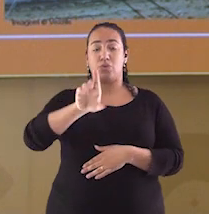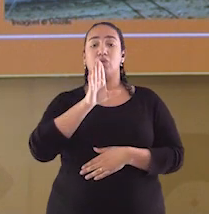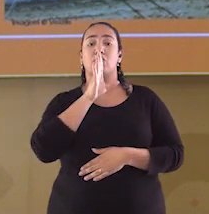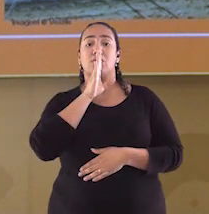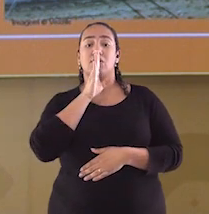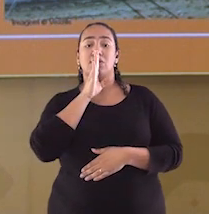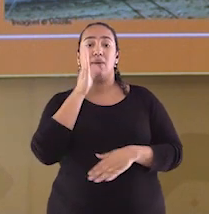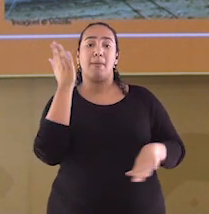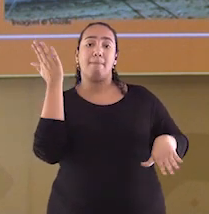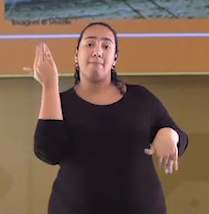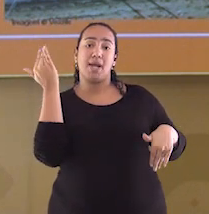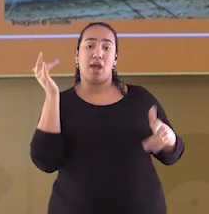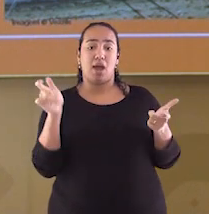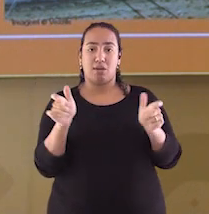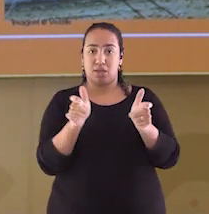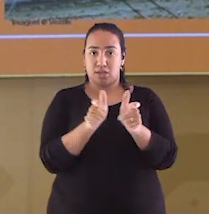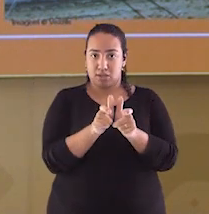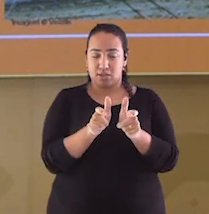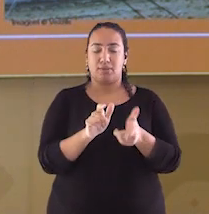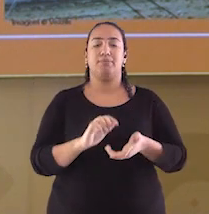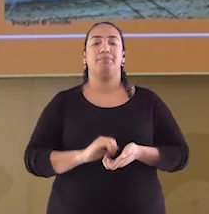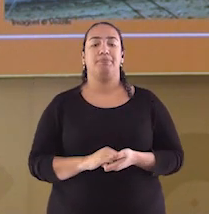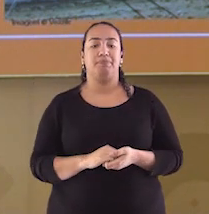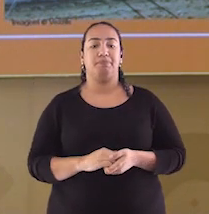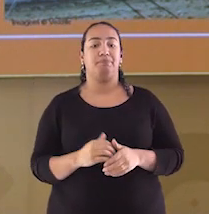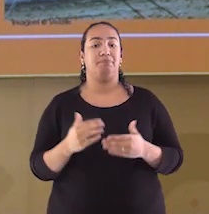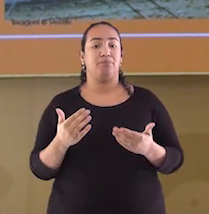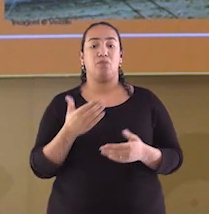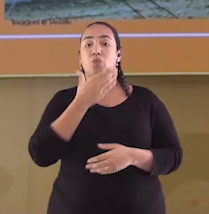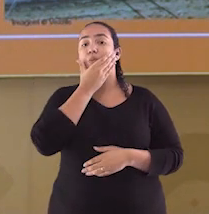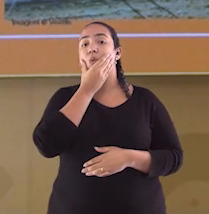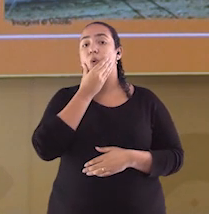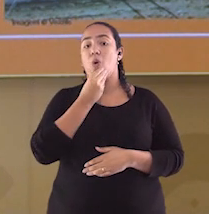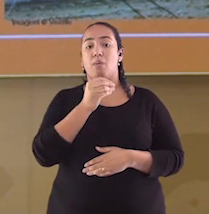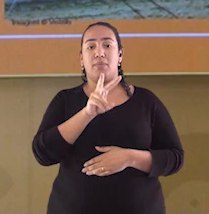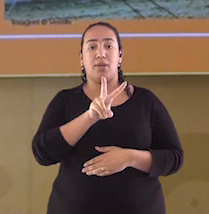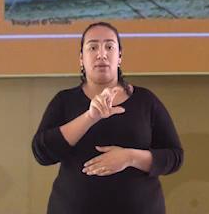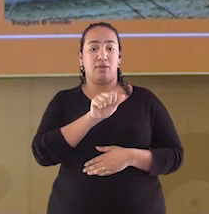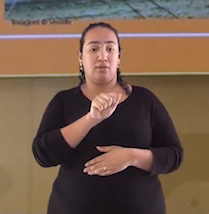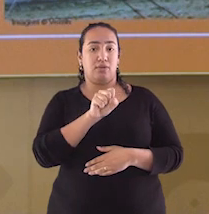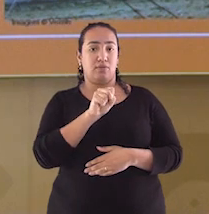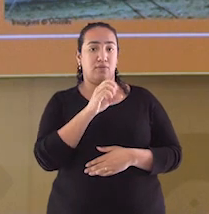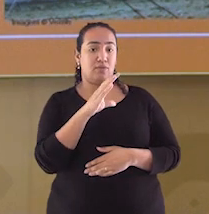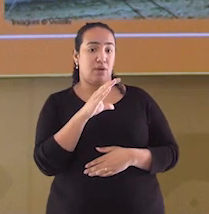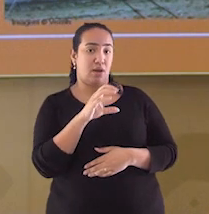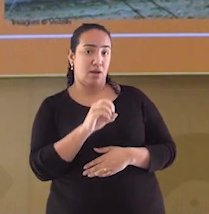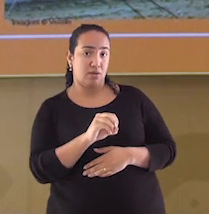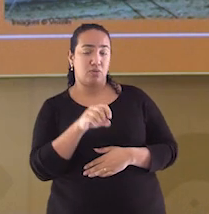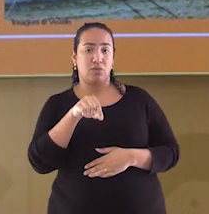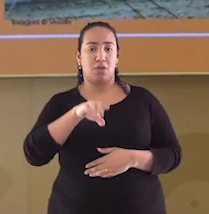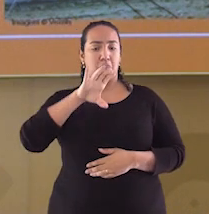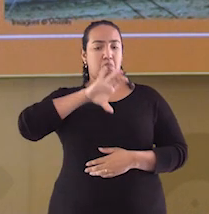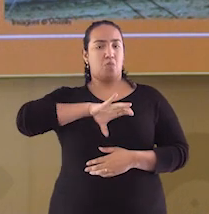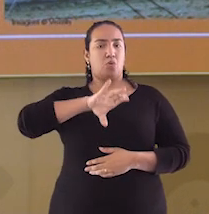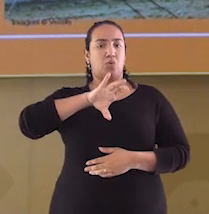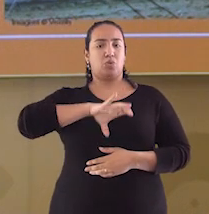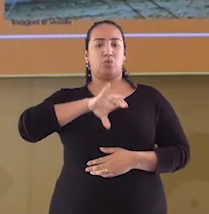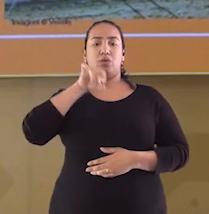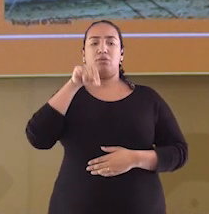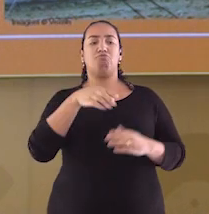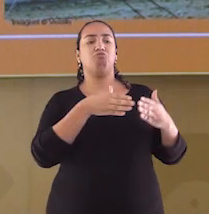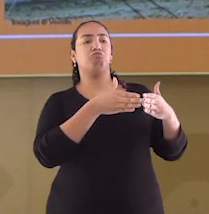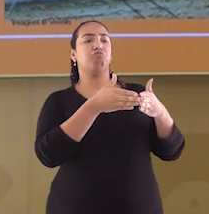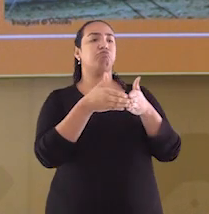aqui uma imagem da Prainha. Vasco Fernandes Coutinho é o português que estava no comando